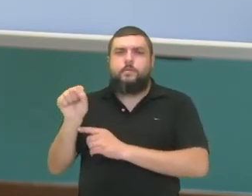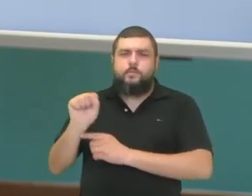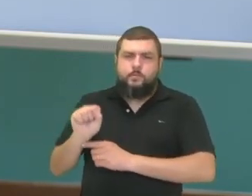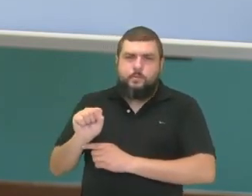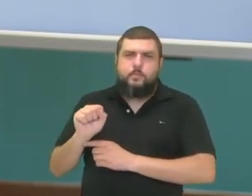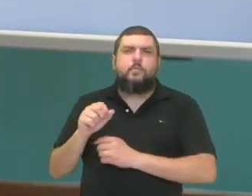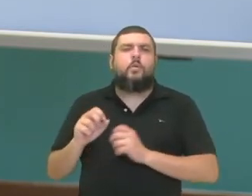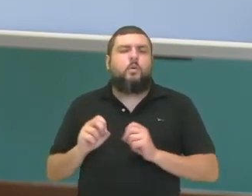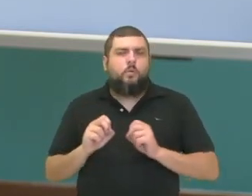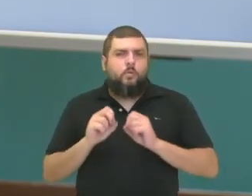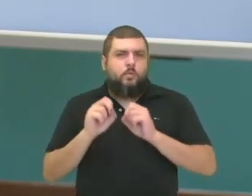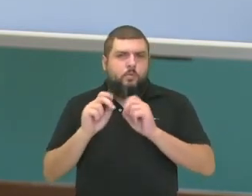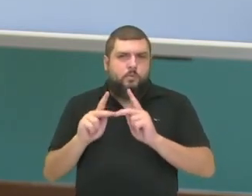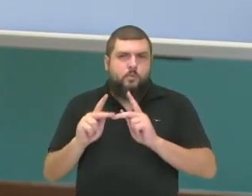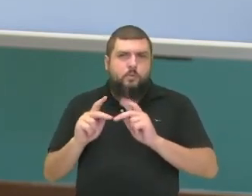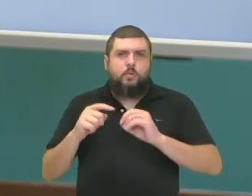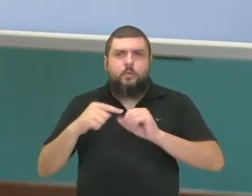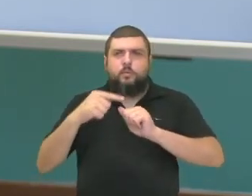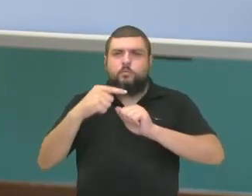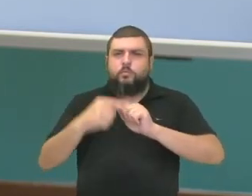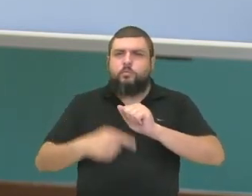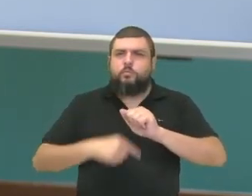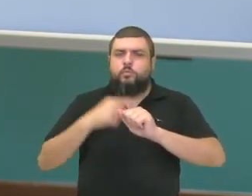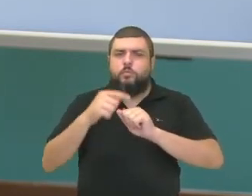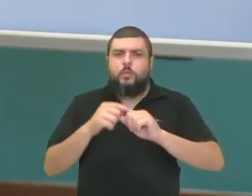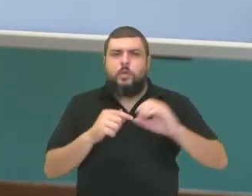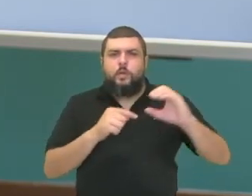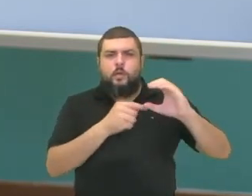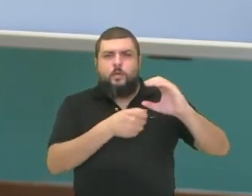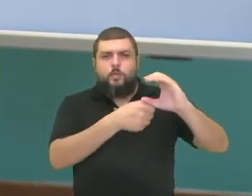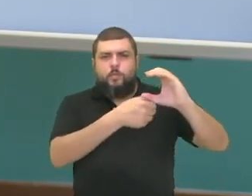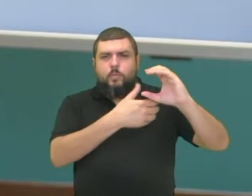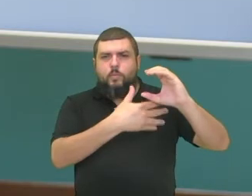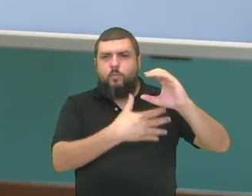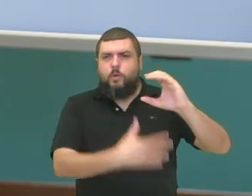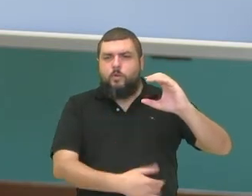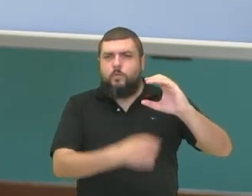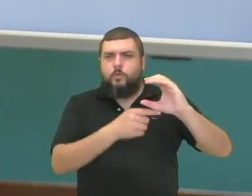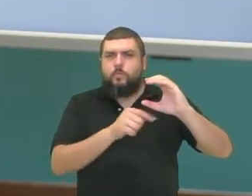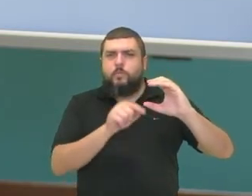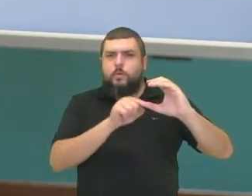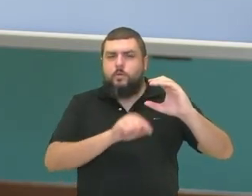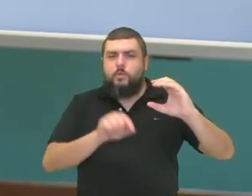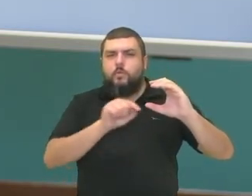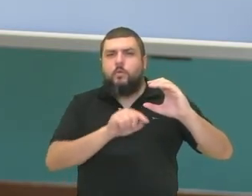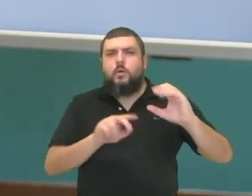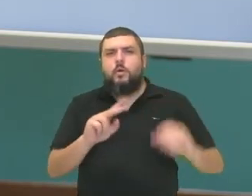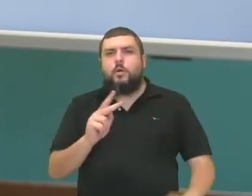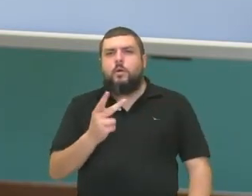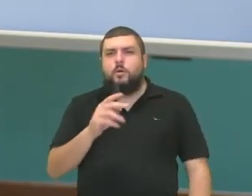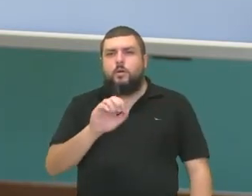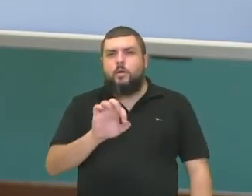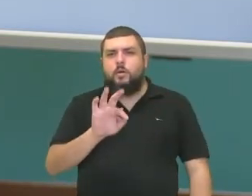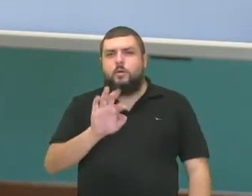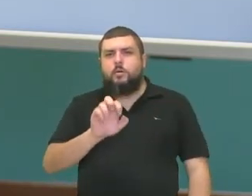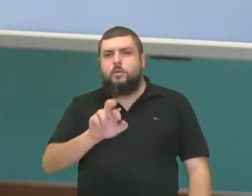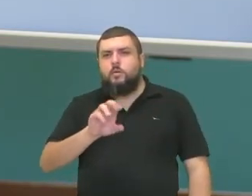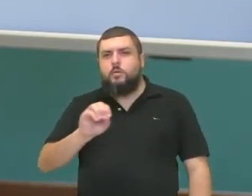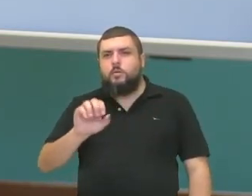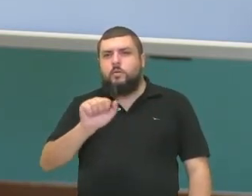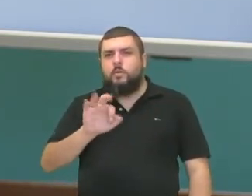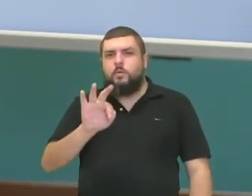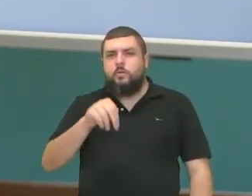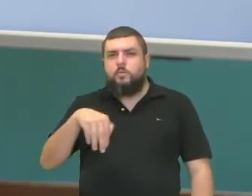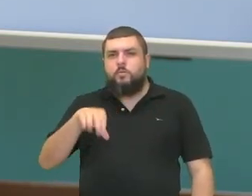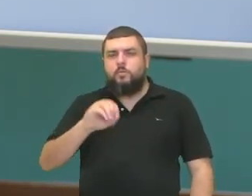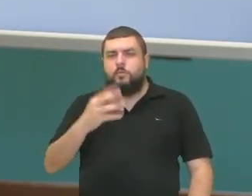Esses átomos diferentes de carbonos e hidrogênios nós denominamos de heteroátomo. Ah, tá, professor. Agora não